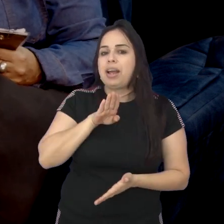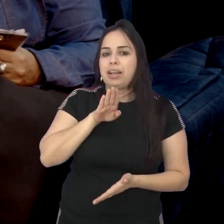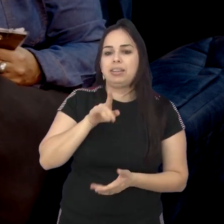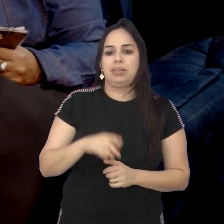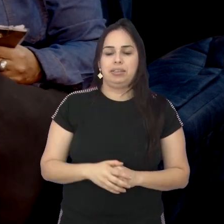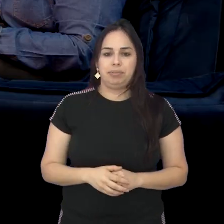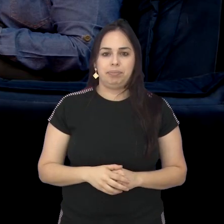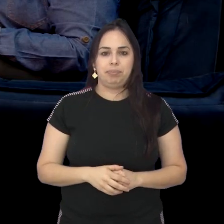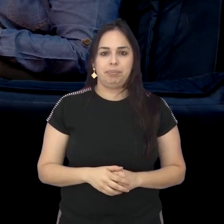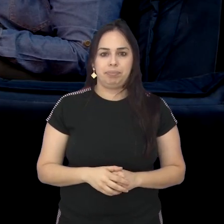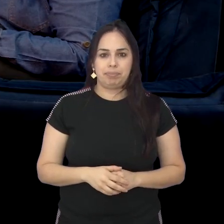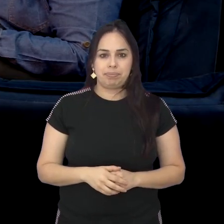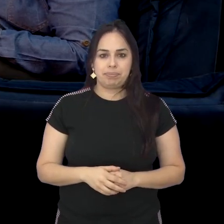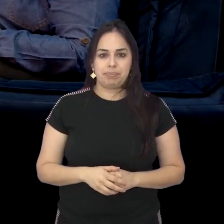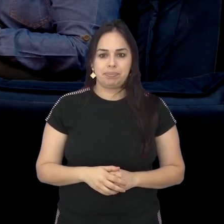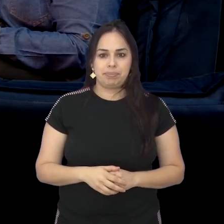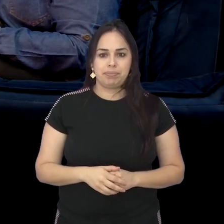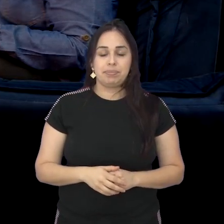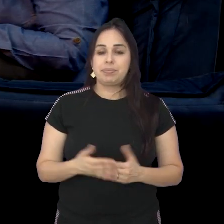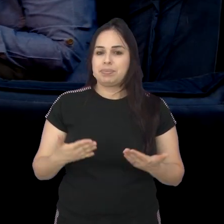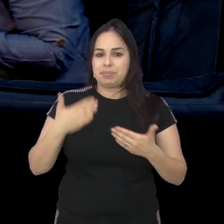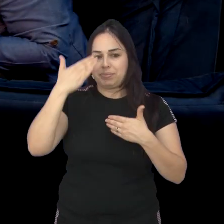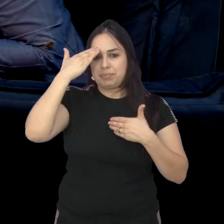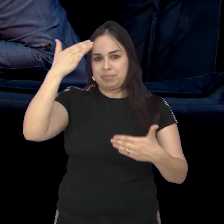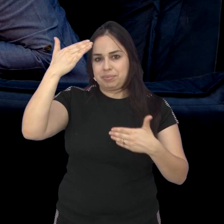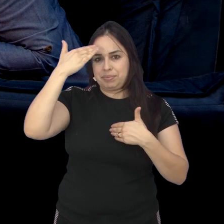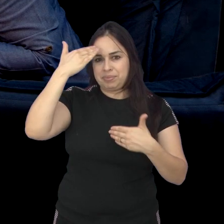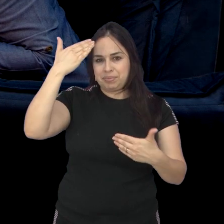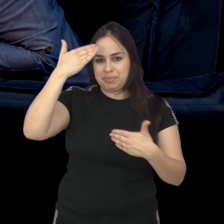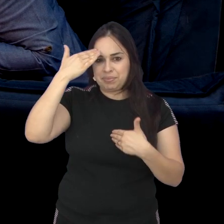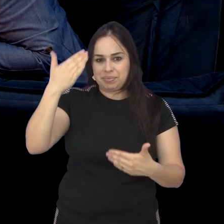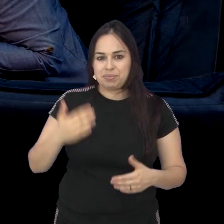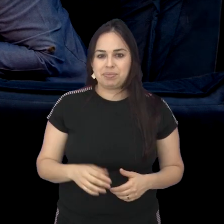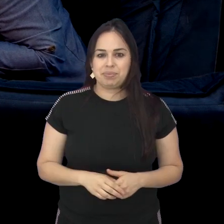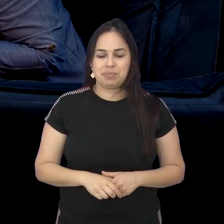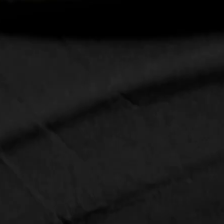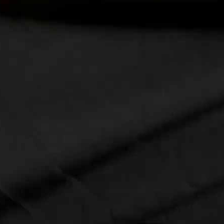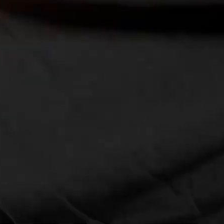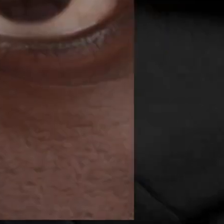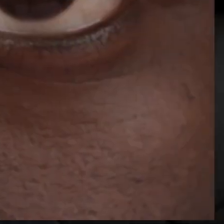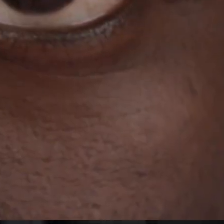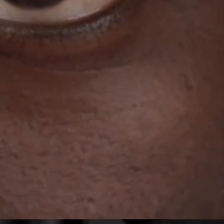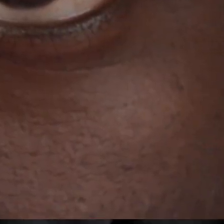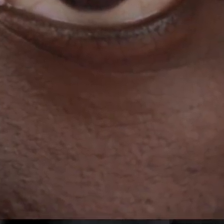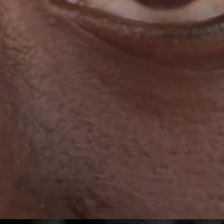É gratuito. gratuito. O site do SINDCT é gratuito. Obrigada, Fê. Obrigada.